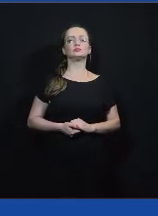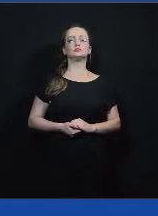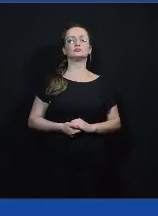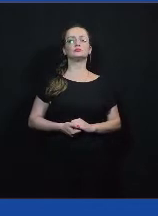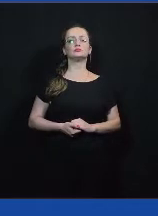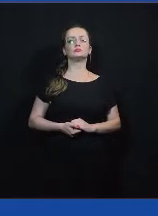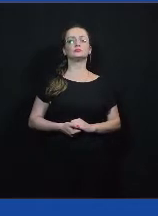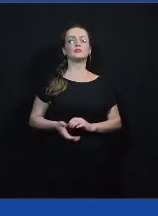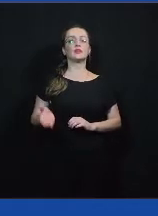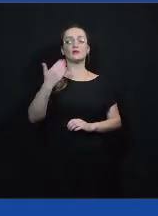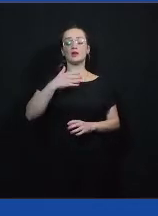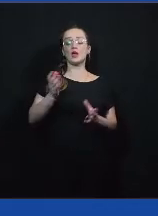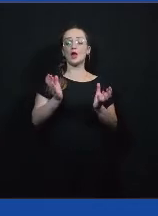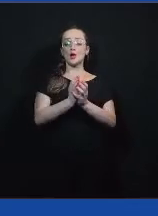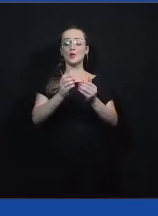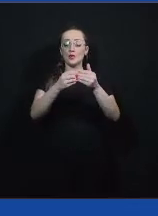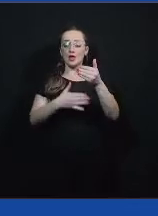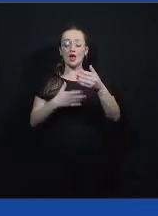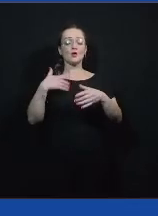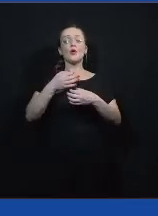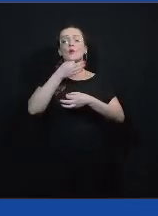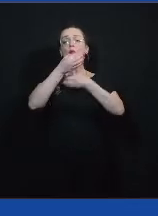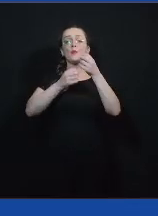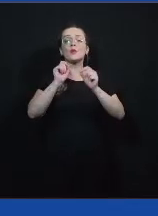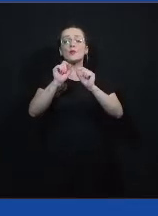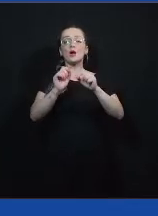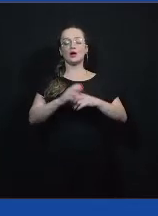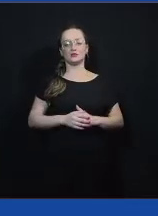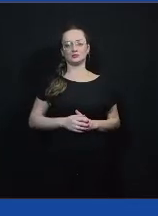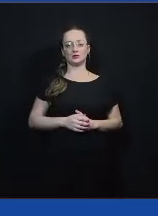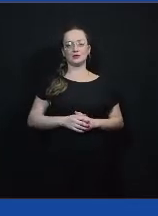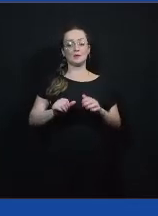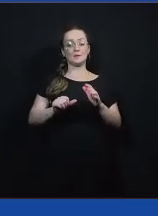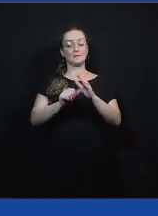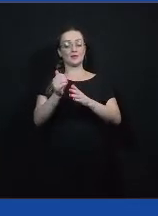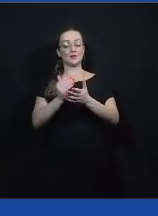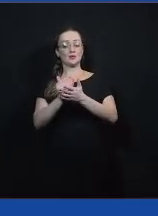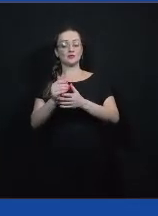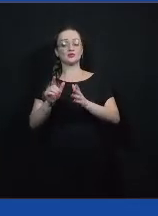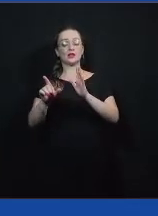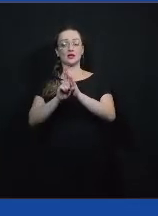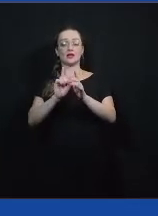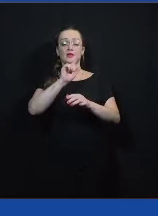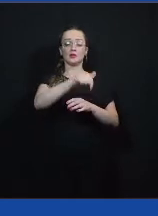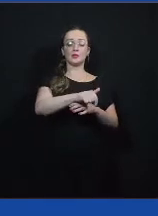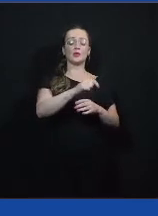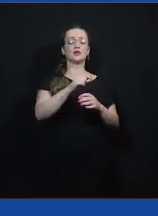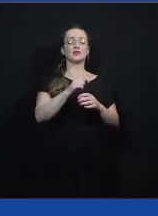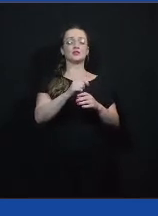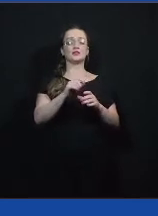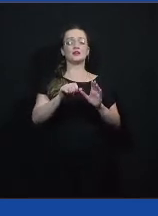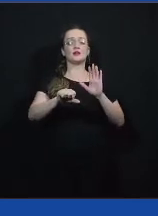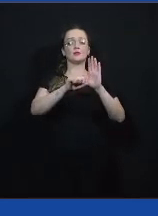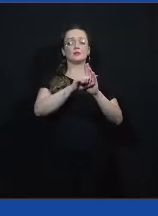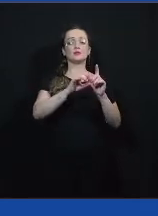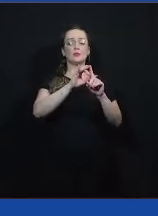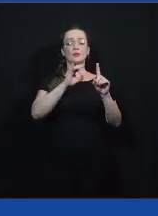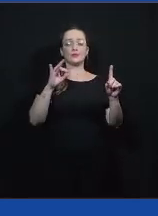Silvia Laís Cruz aqui no chat respondeu antes seguindo também é